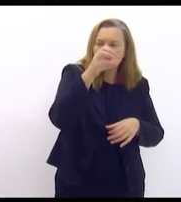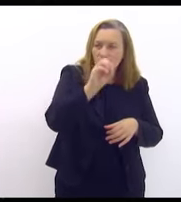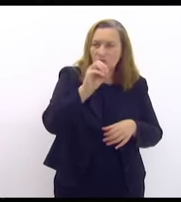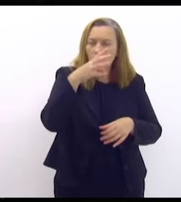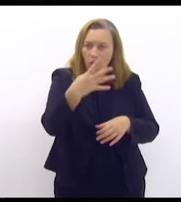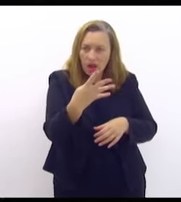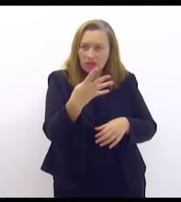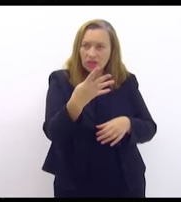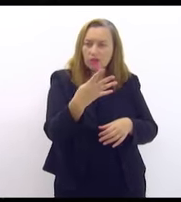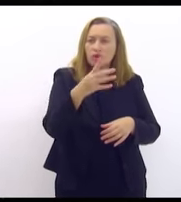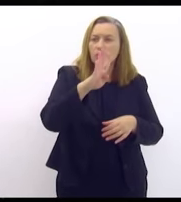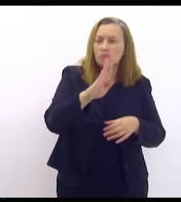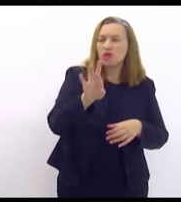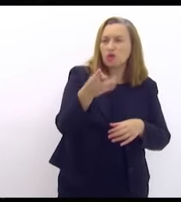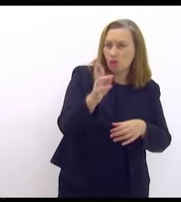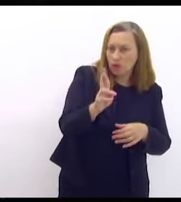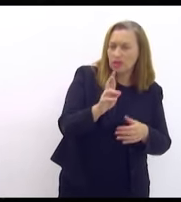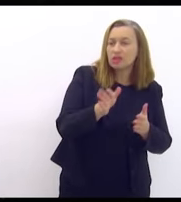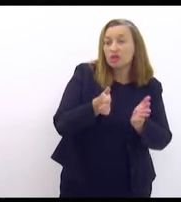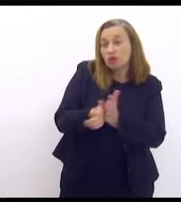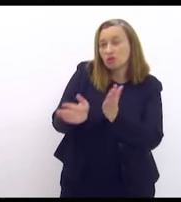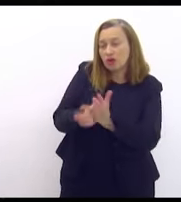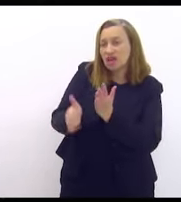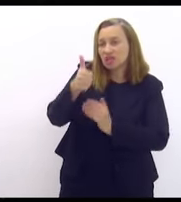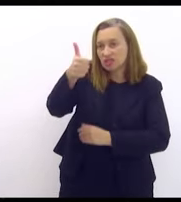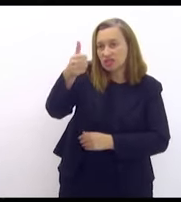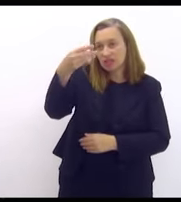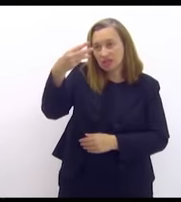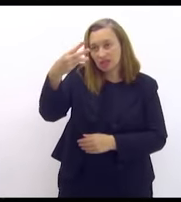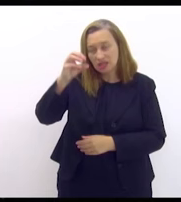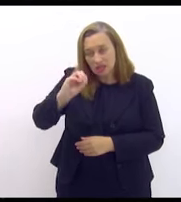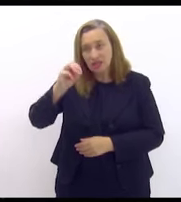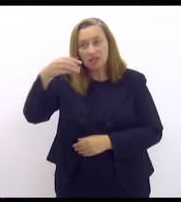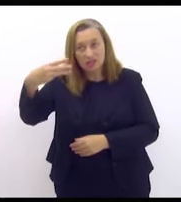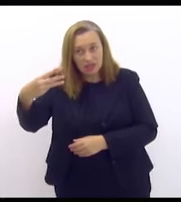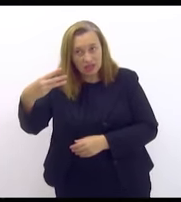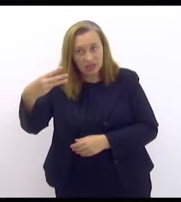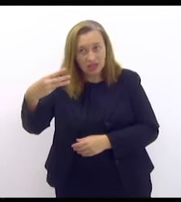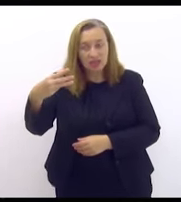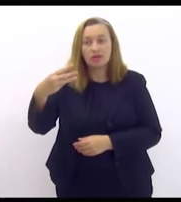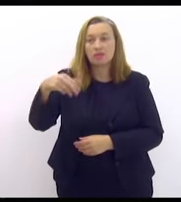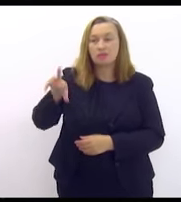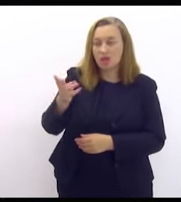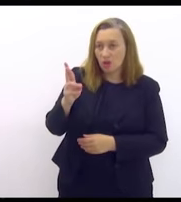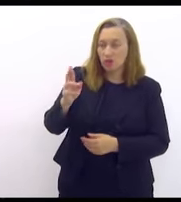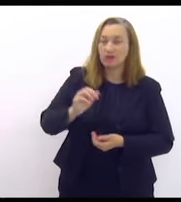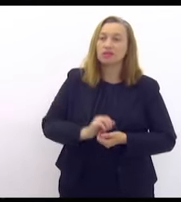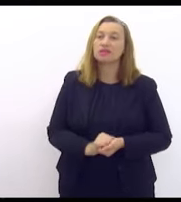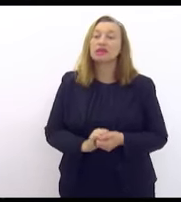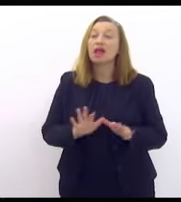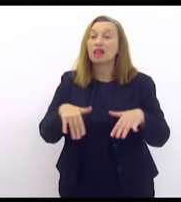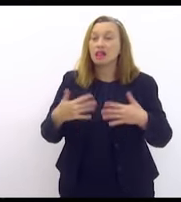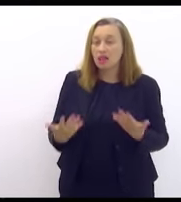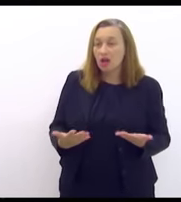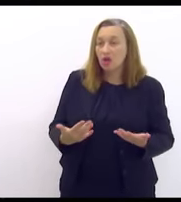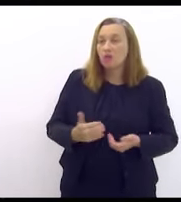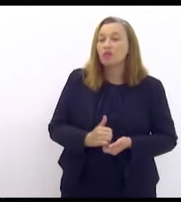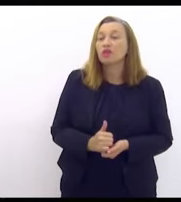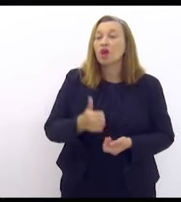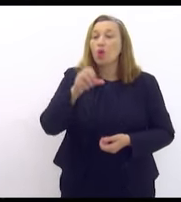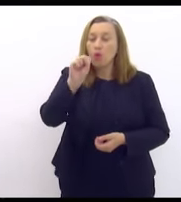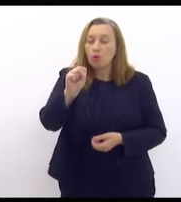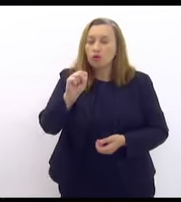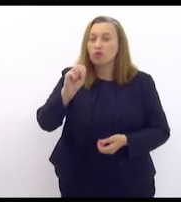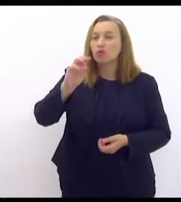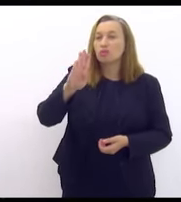113 bilhões. Portanto, o nosso déficit orçamentário é de 8 bilhões. Mas é preciso